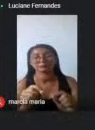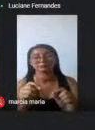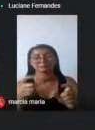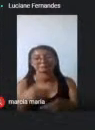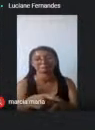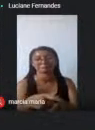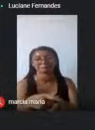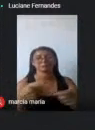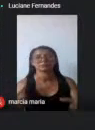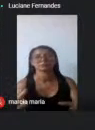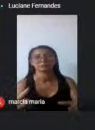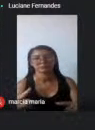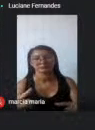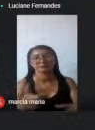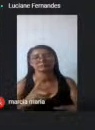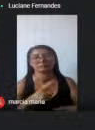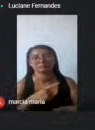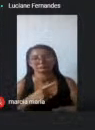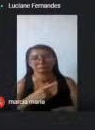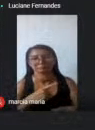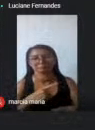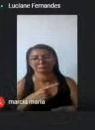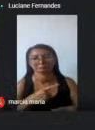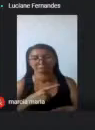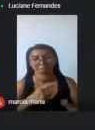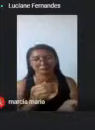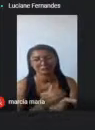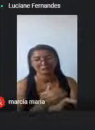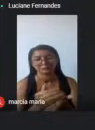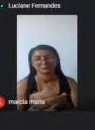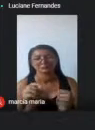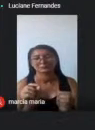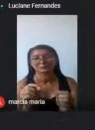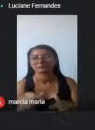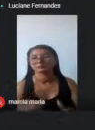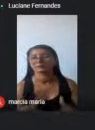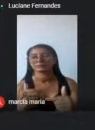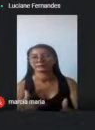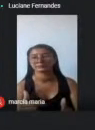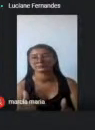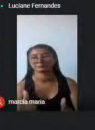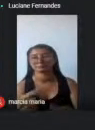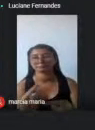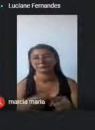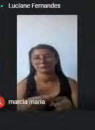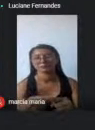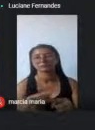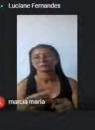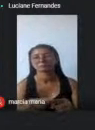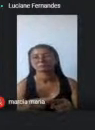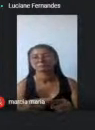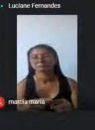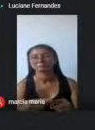temos. Então, inicia por aí a questão do desafio. Porque quando a gente vai para a cascata